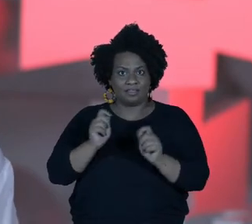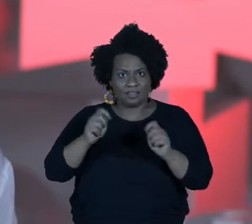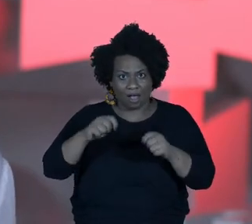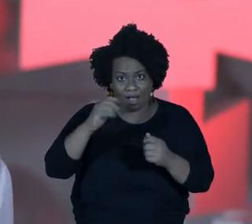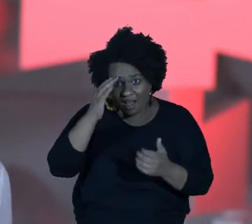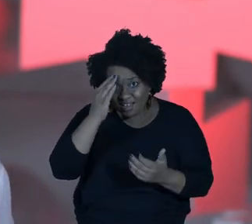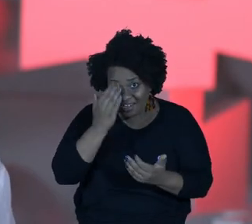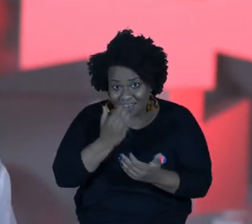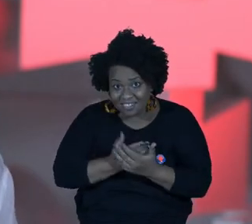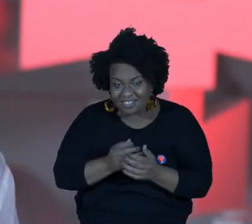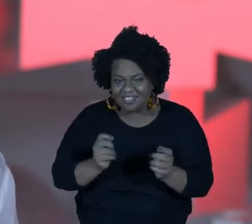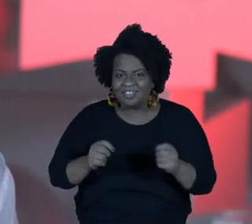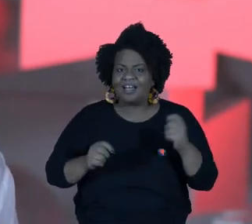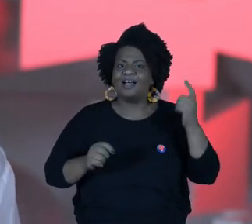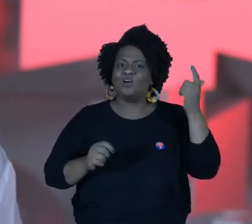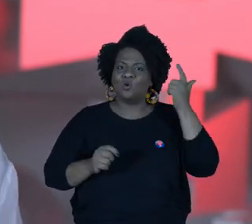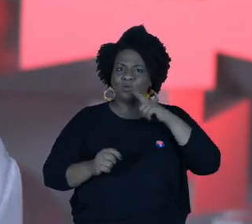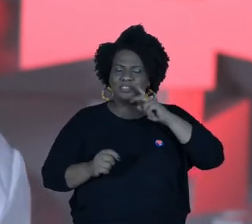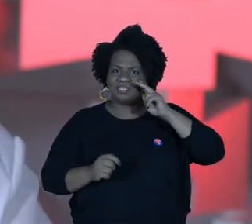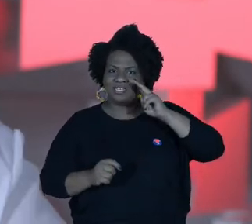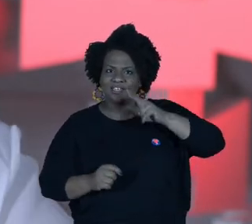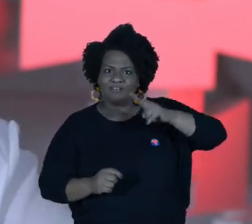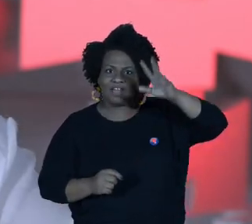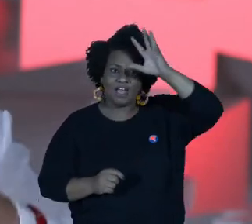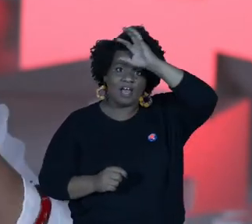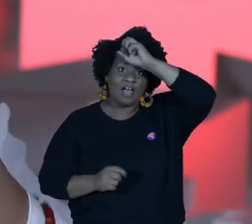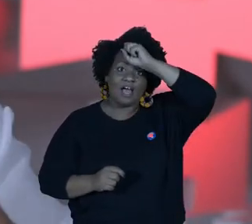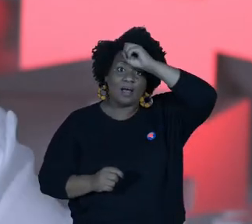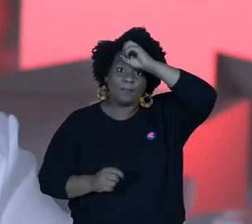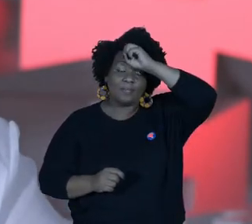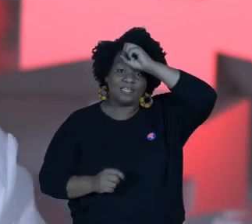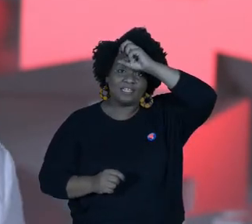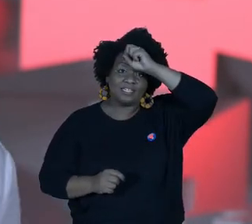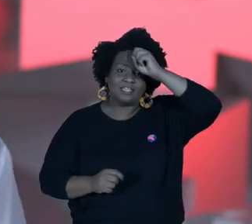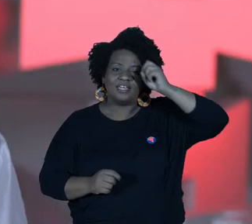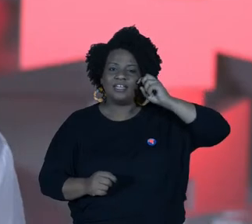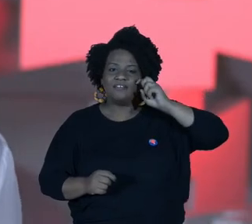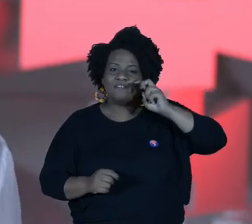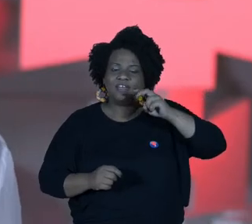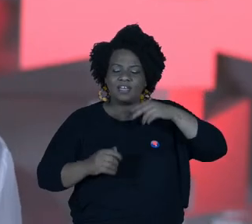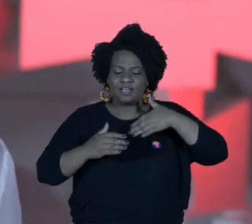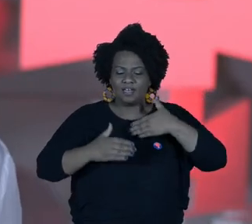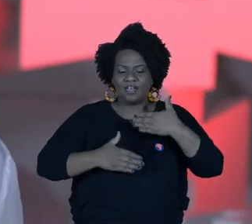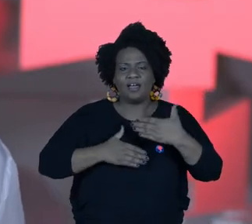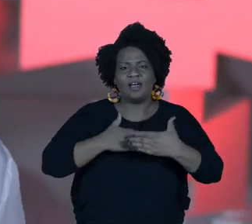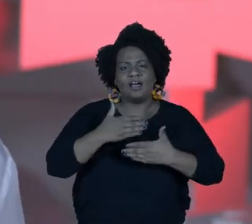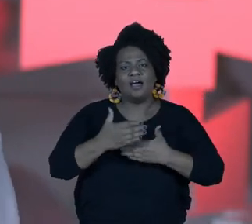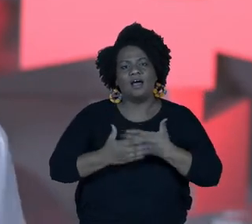consegue muito bem aprender a história, só que a gente tem que fazer um exercício para aceitar